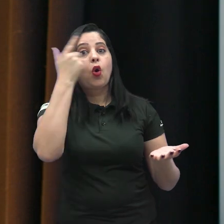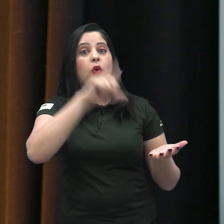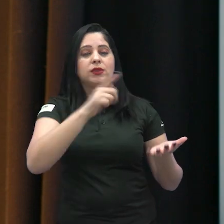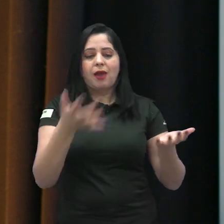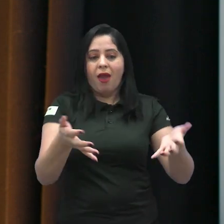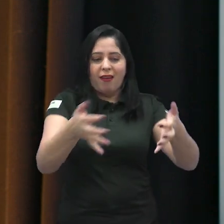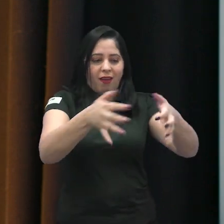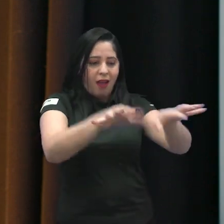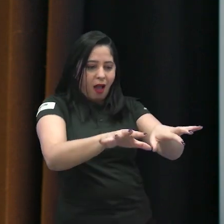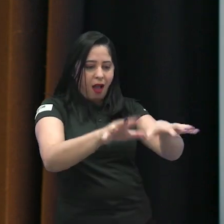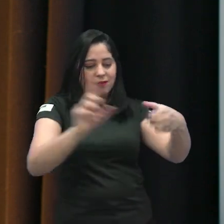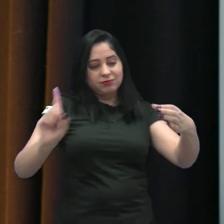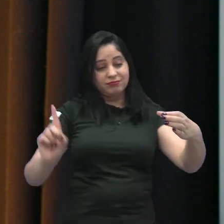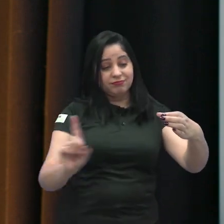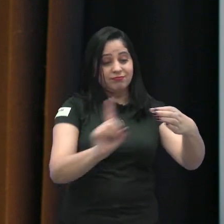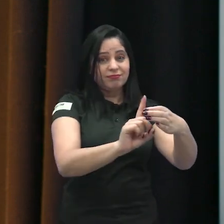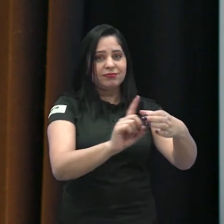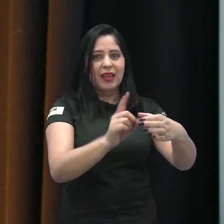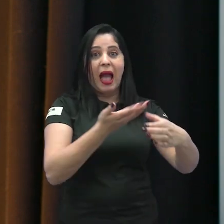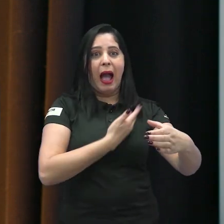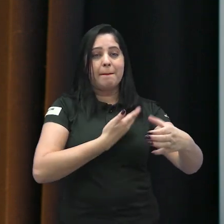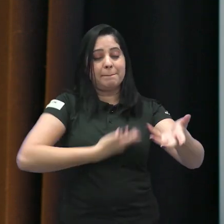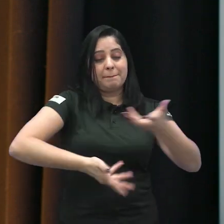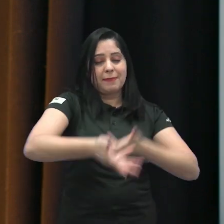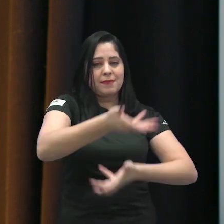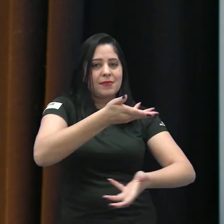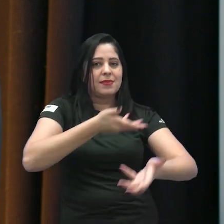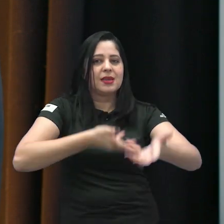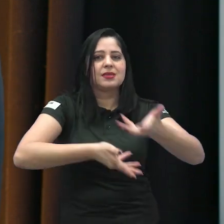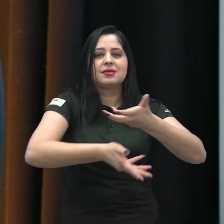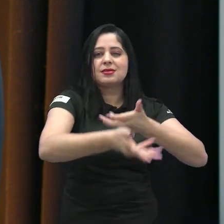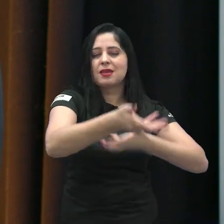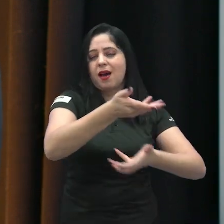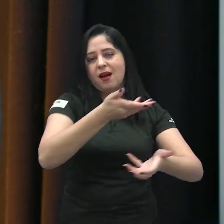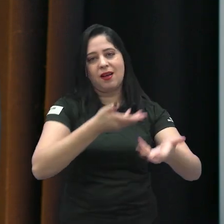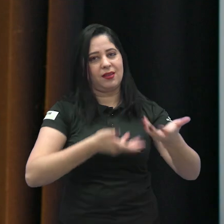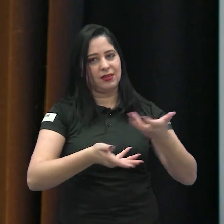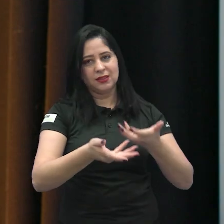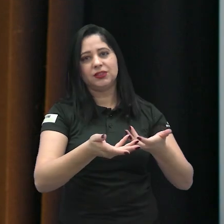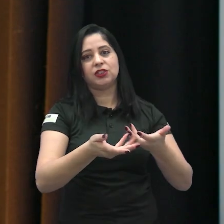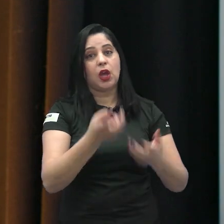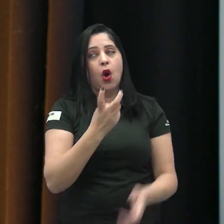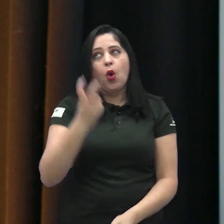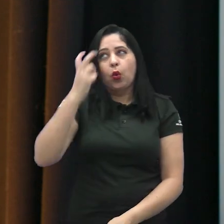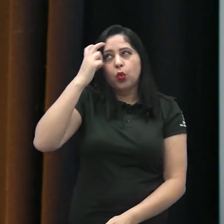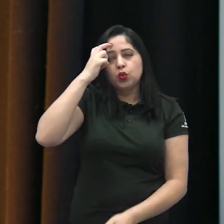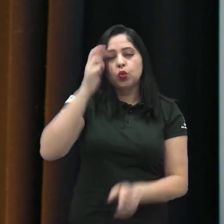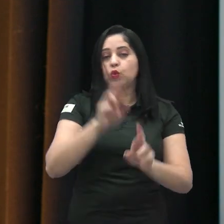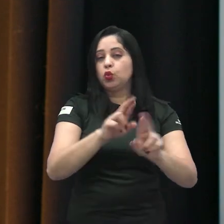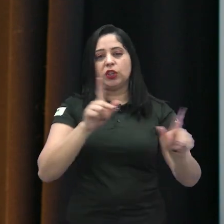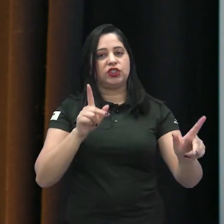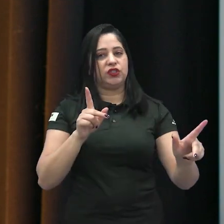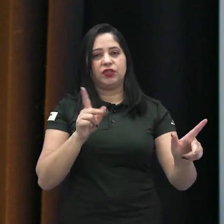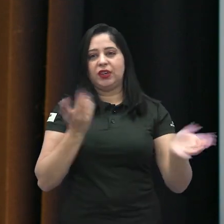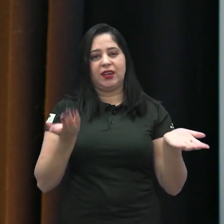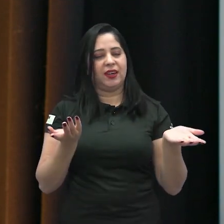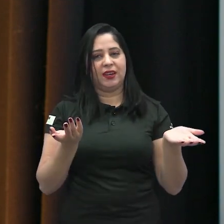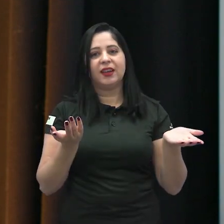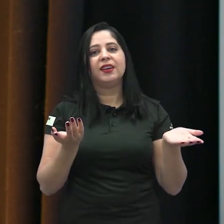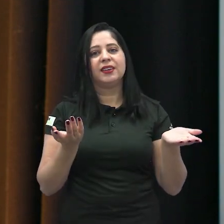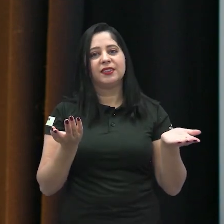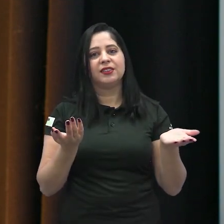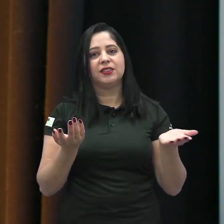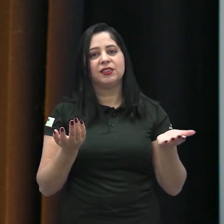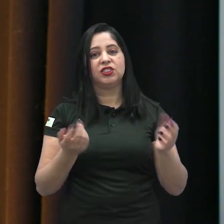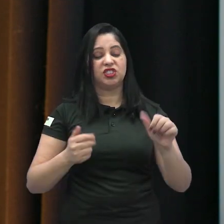se incluir dentro de um ambiente, criar amizades, se relacionar com outras pessoas, com culturas diferentes, com classes